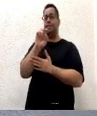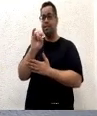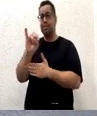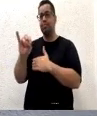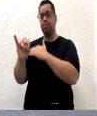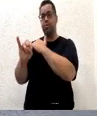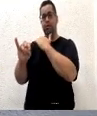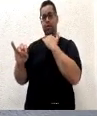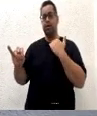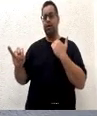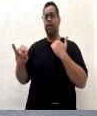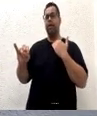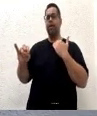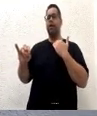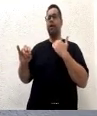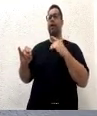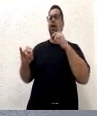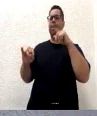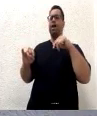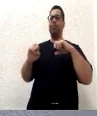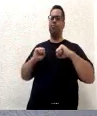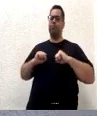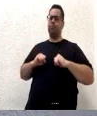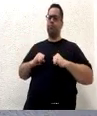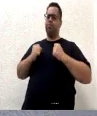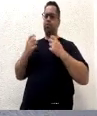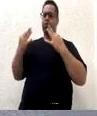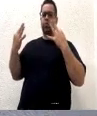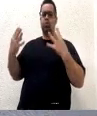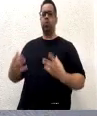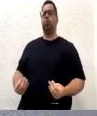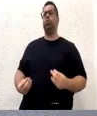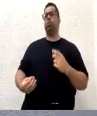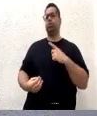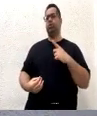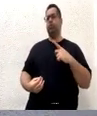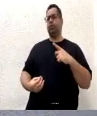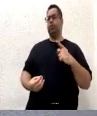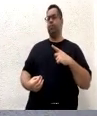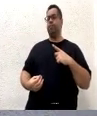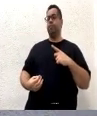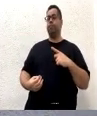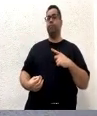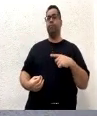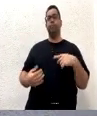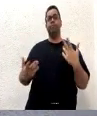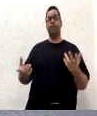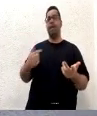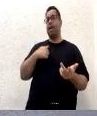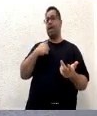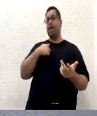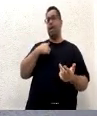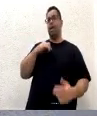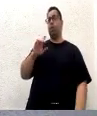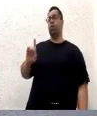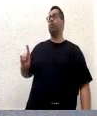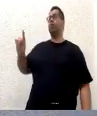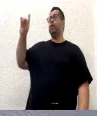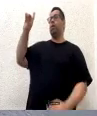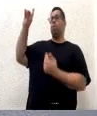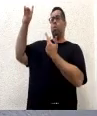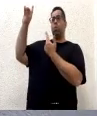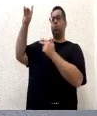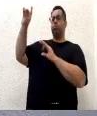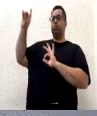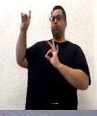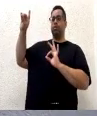que todos os esforços foram feitos. Né? E que a fatalidade, nós não somos Deus, ainda bem, né? Só